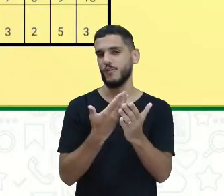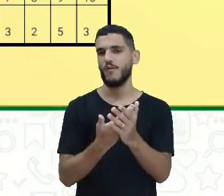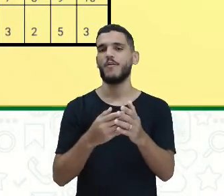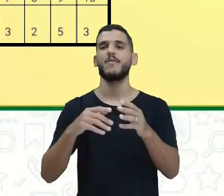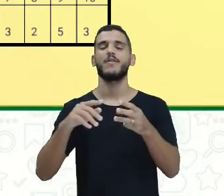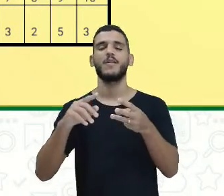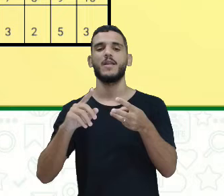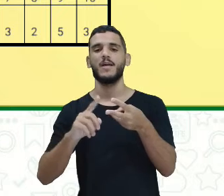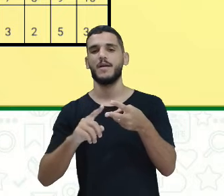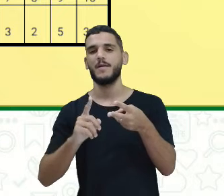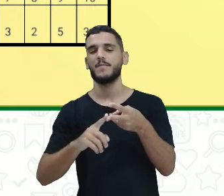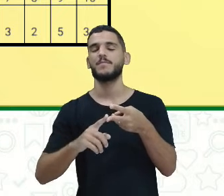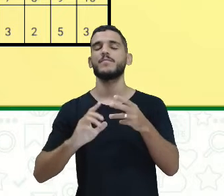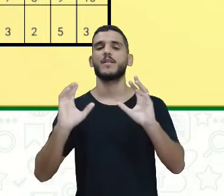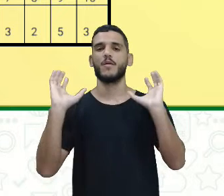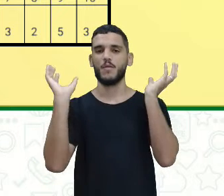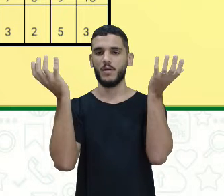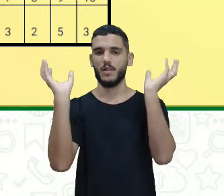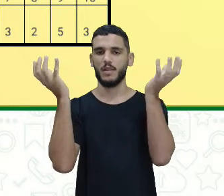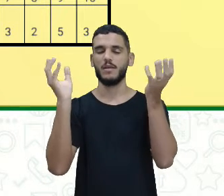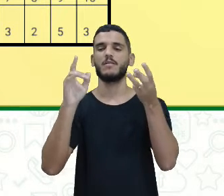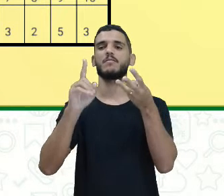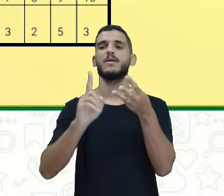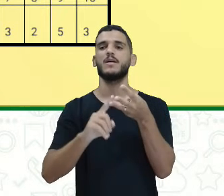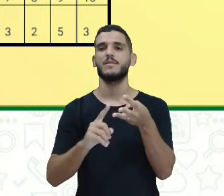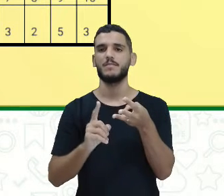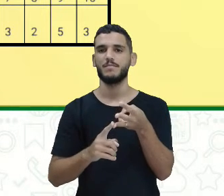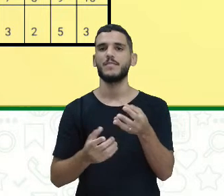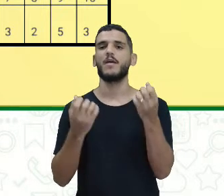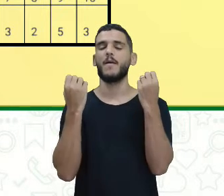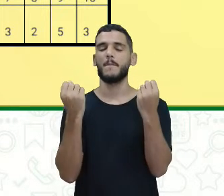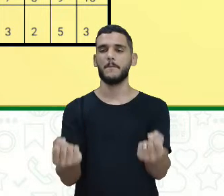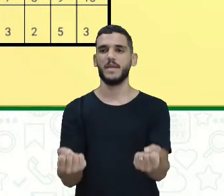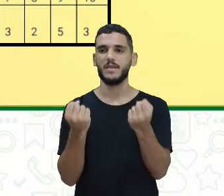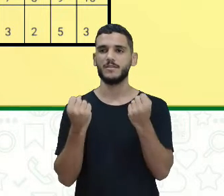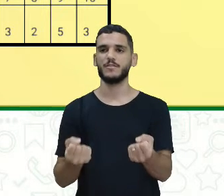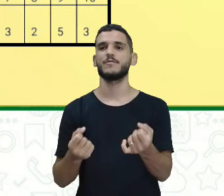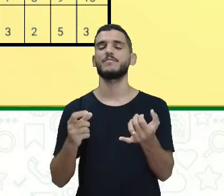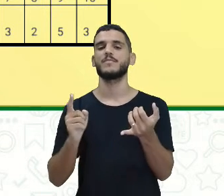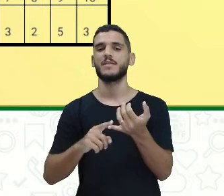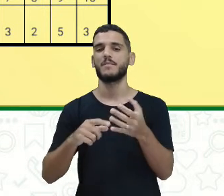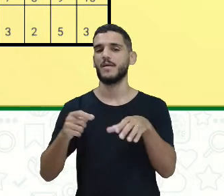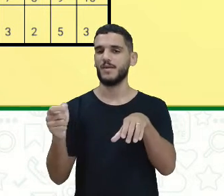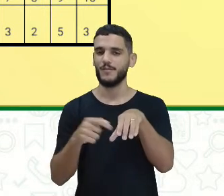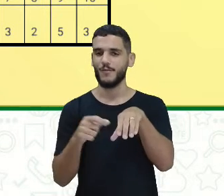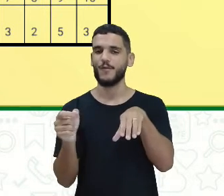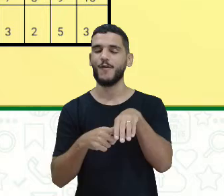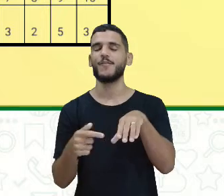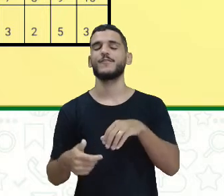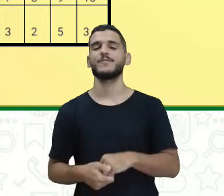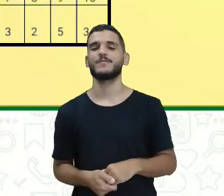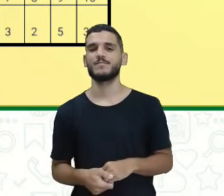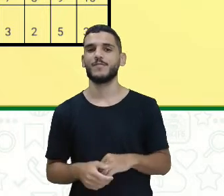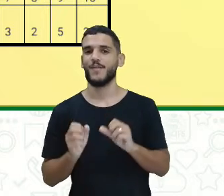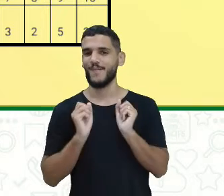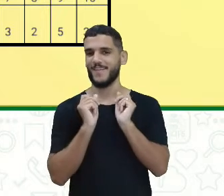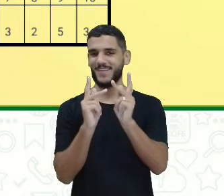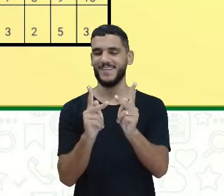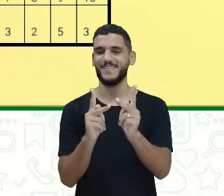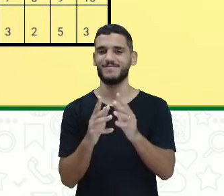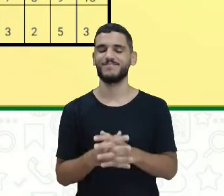alunos, vimos a média da temperatura, do peso e dos gols, tá